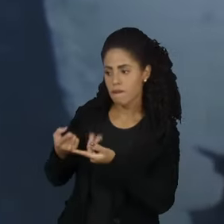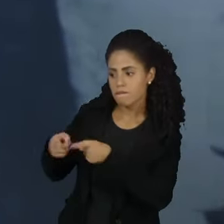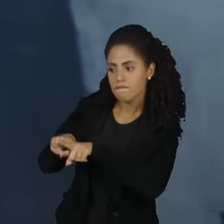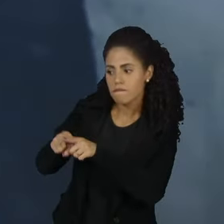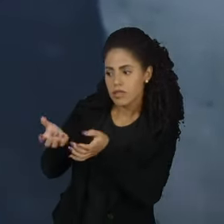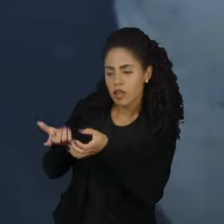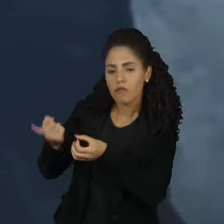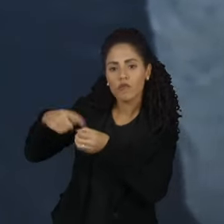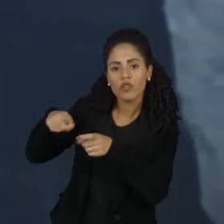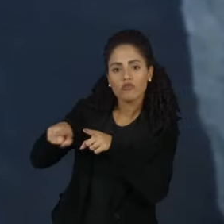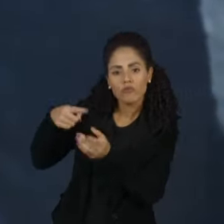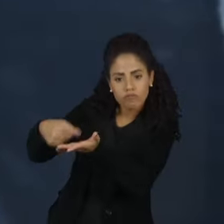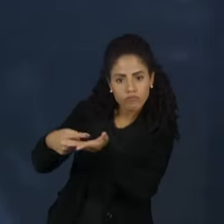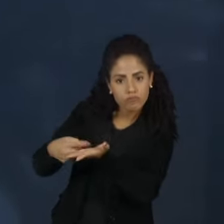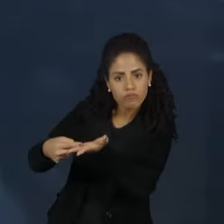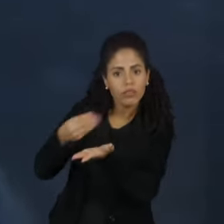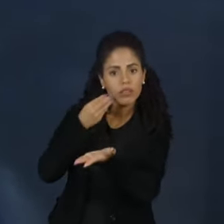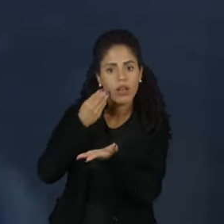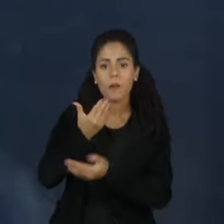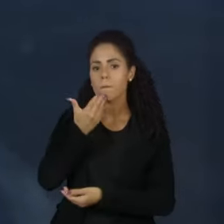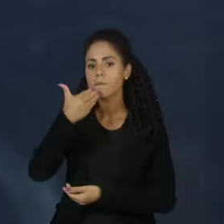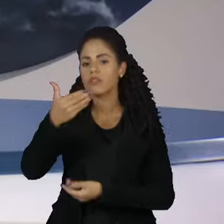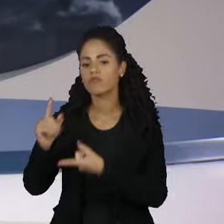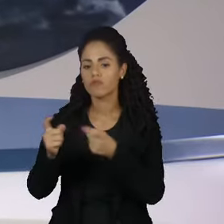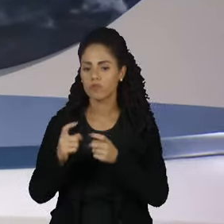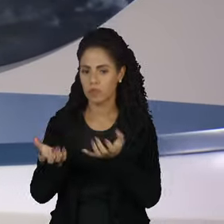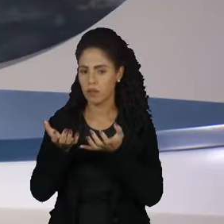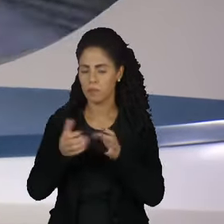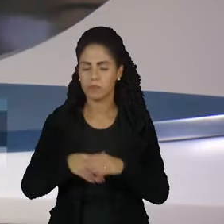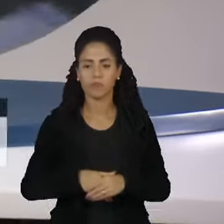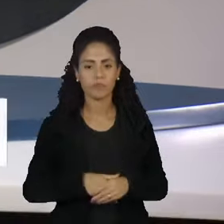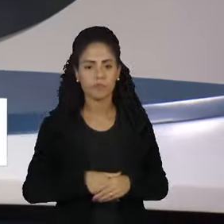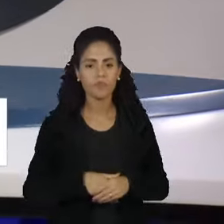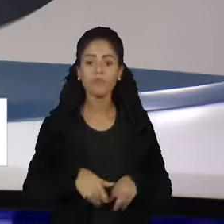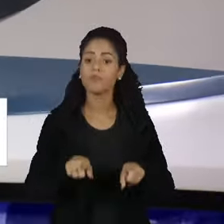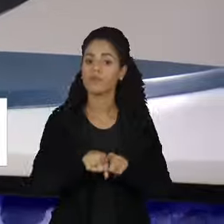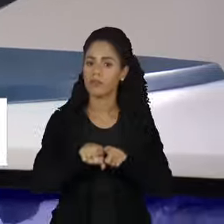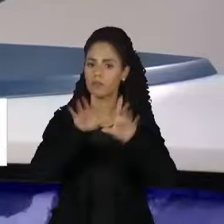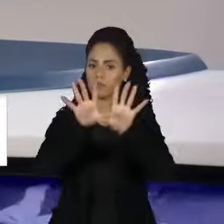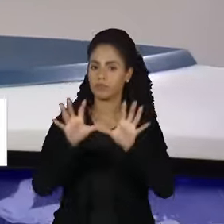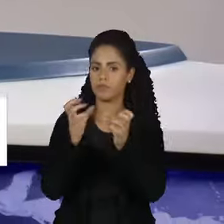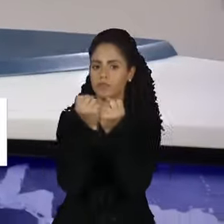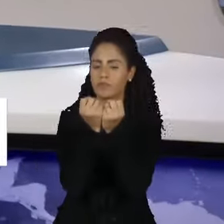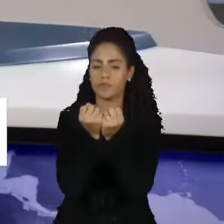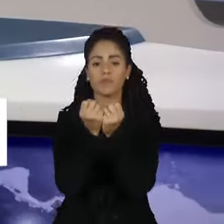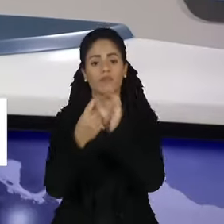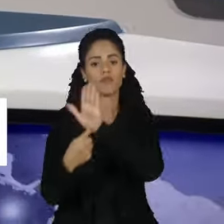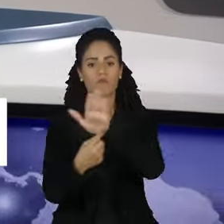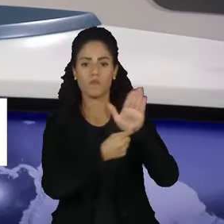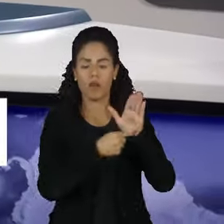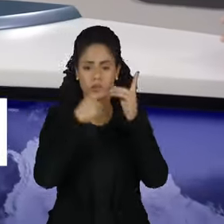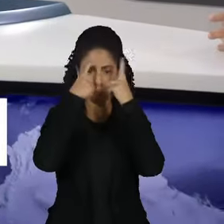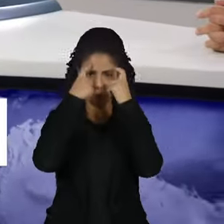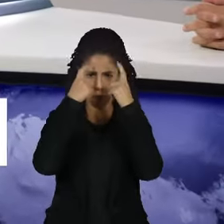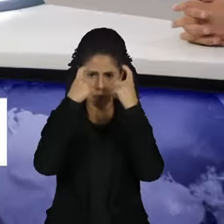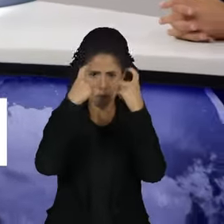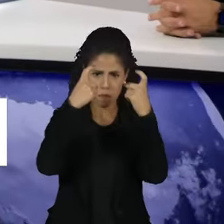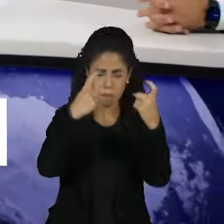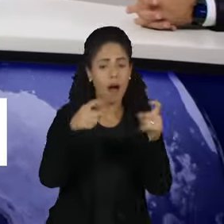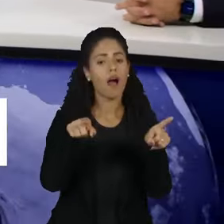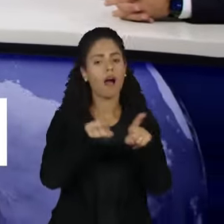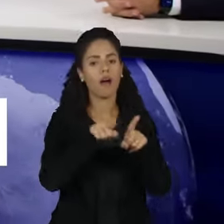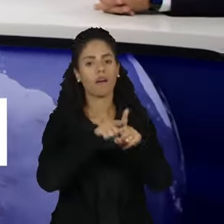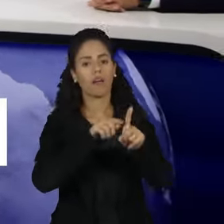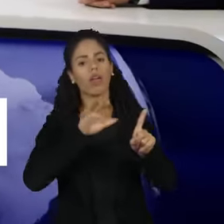reaproximar do governo americano com pedido de reunião. E mais, a Organização Mundial da Saúde aponta que a violência entre jovens, como o